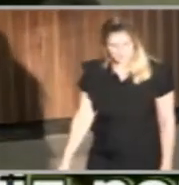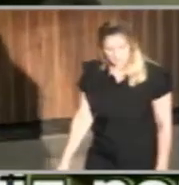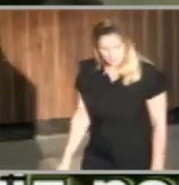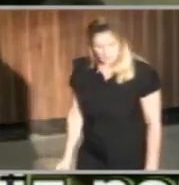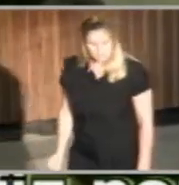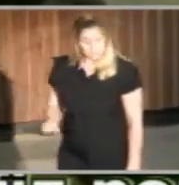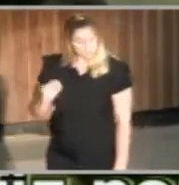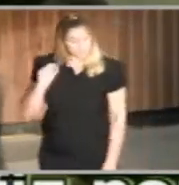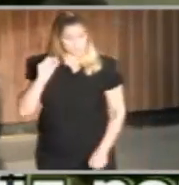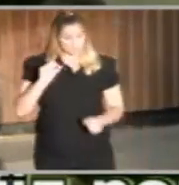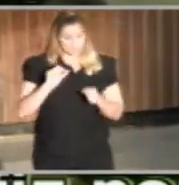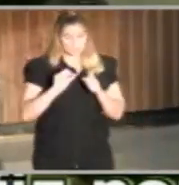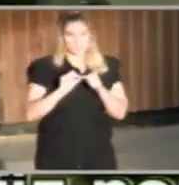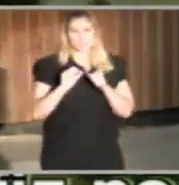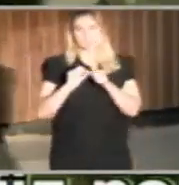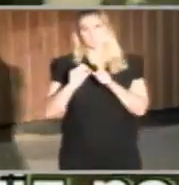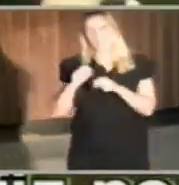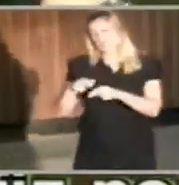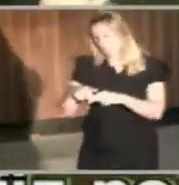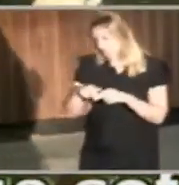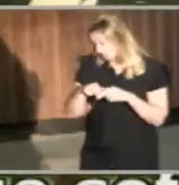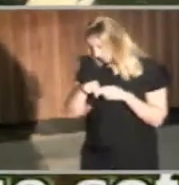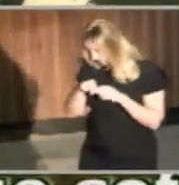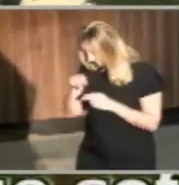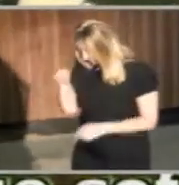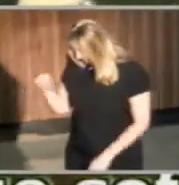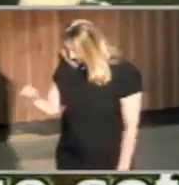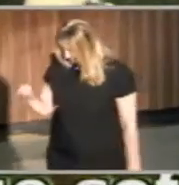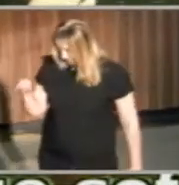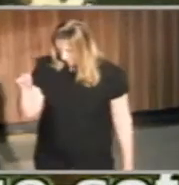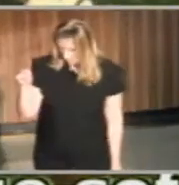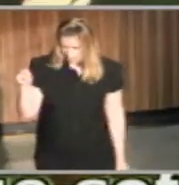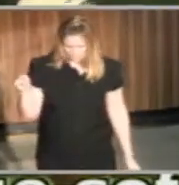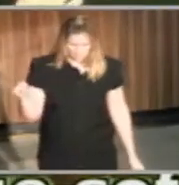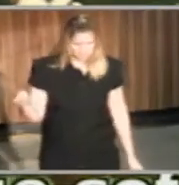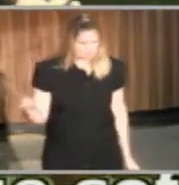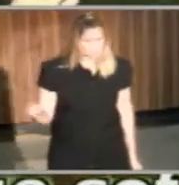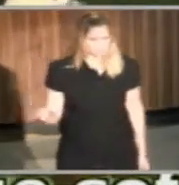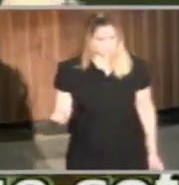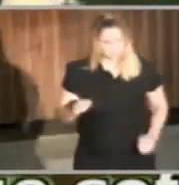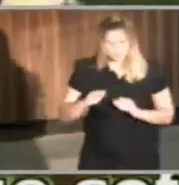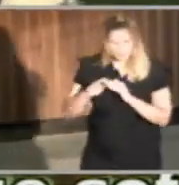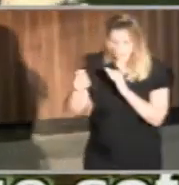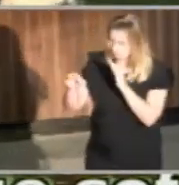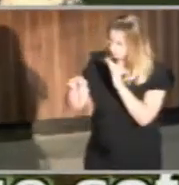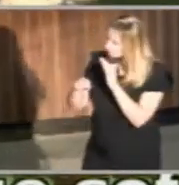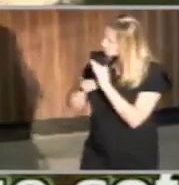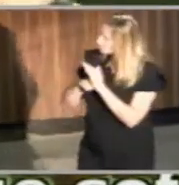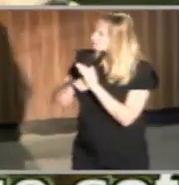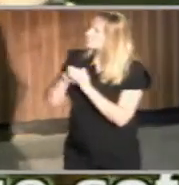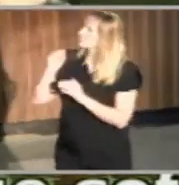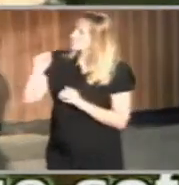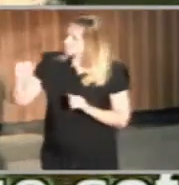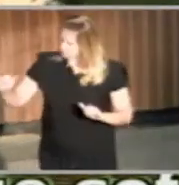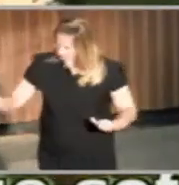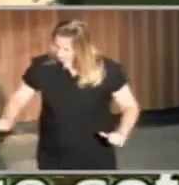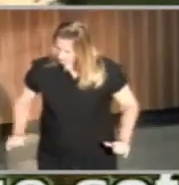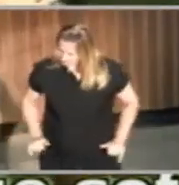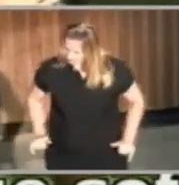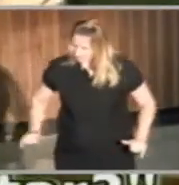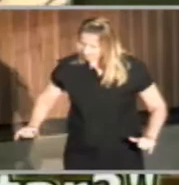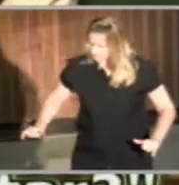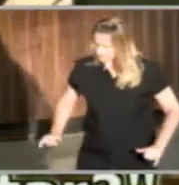o que fiz por ti, tudo que